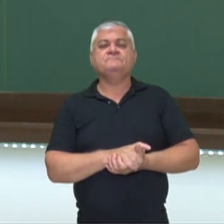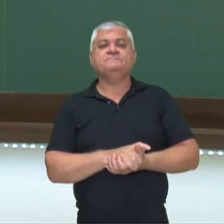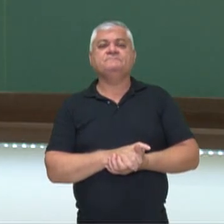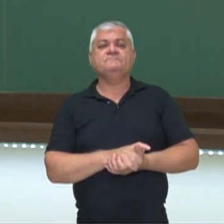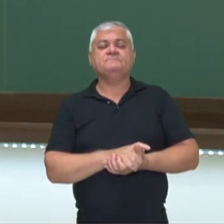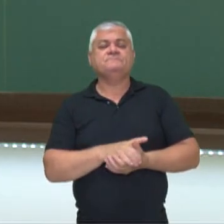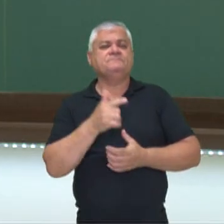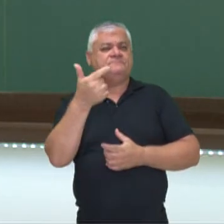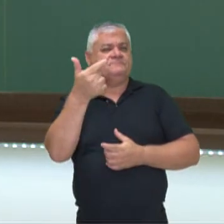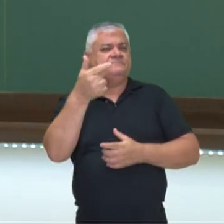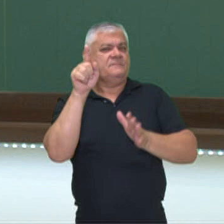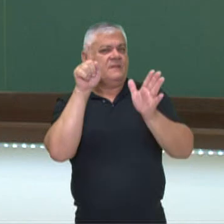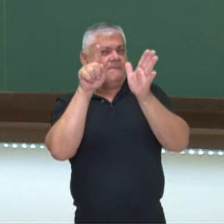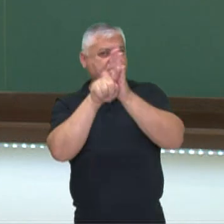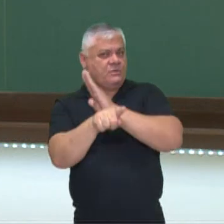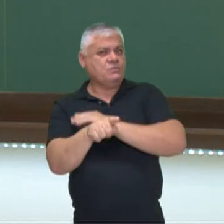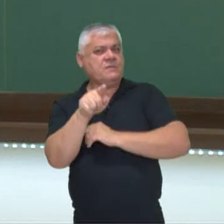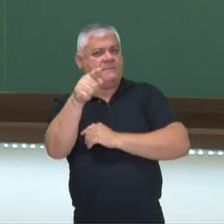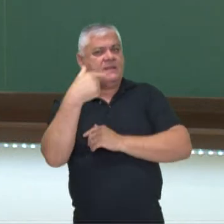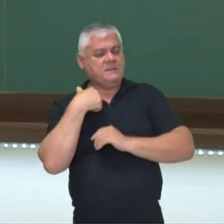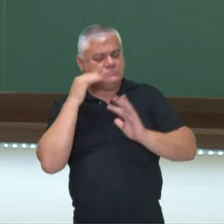segunda pergunta para